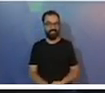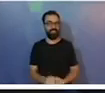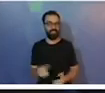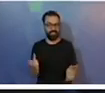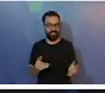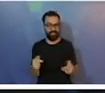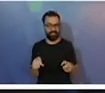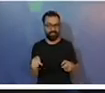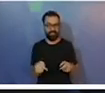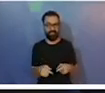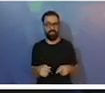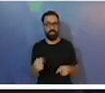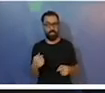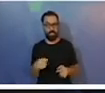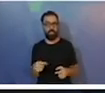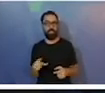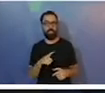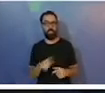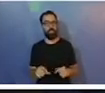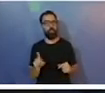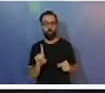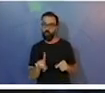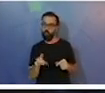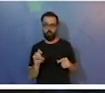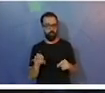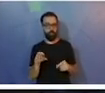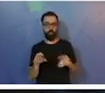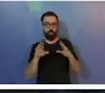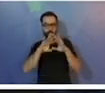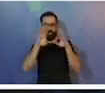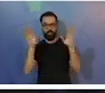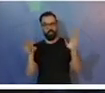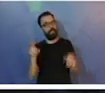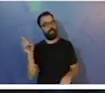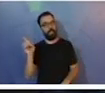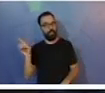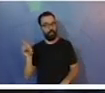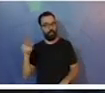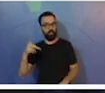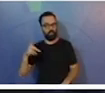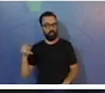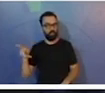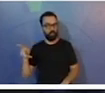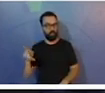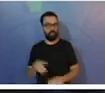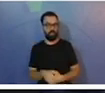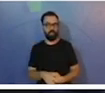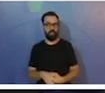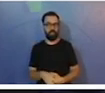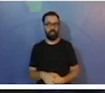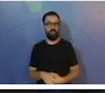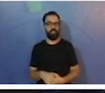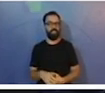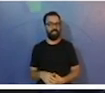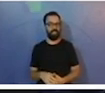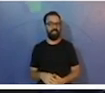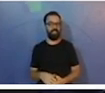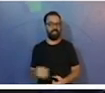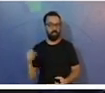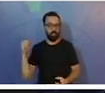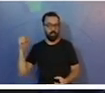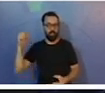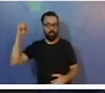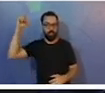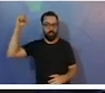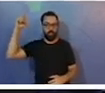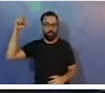como a gente só tem um plano para mostrar para vocês, só a professora Adriana, que é a minha xará, que vai ficar me bombardeando,